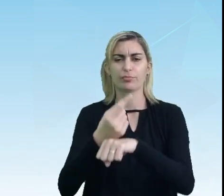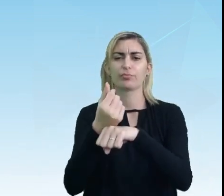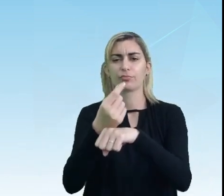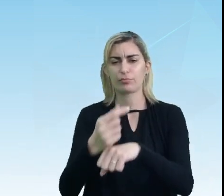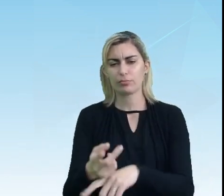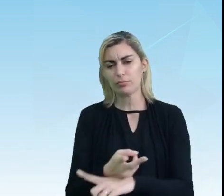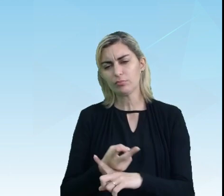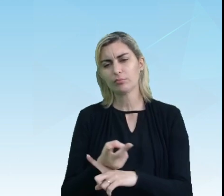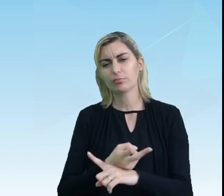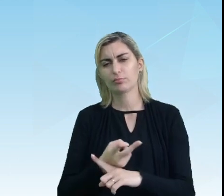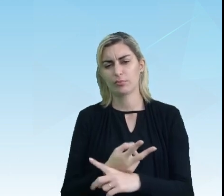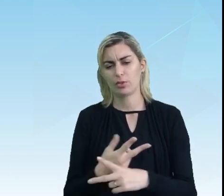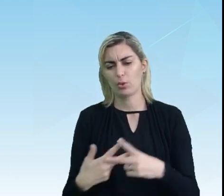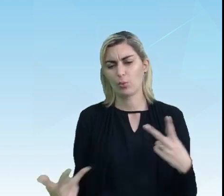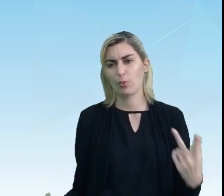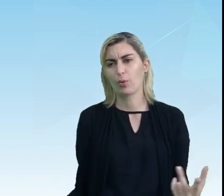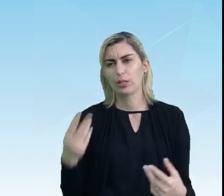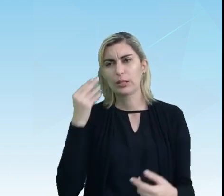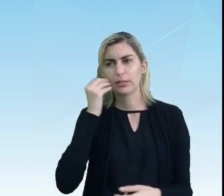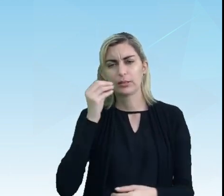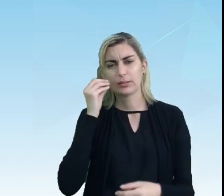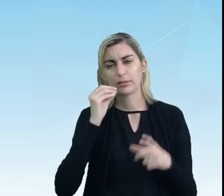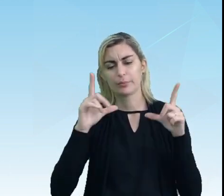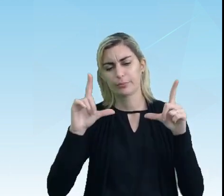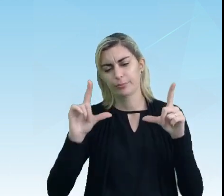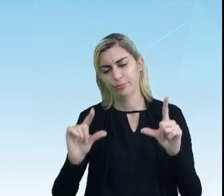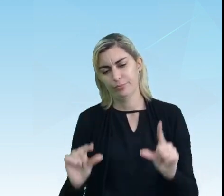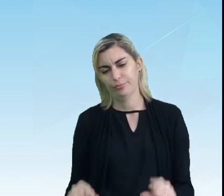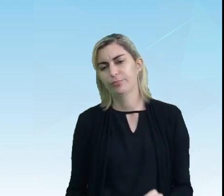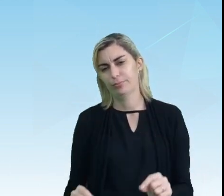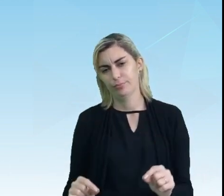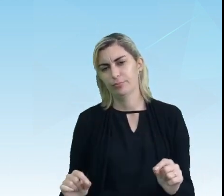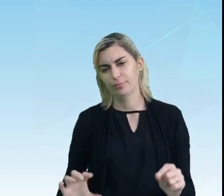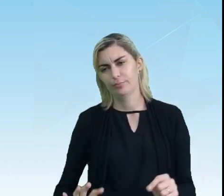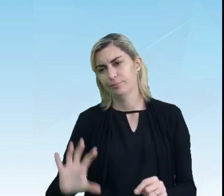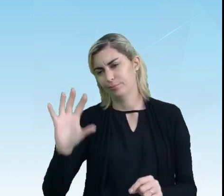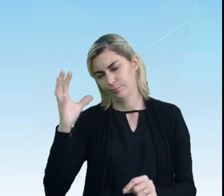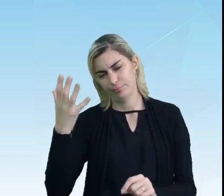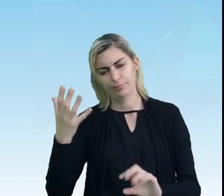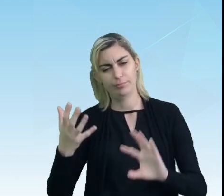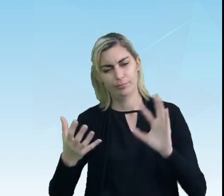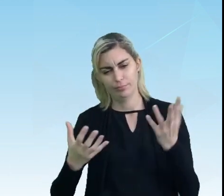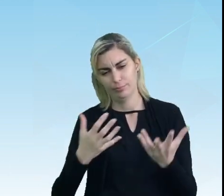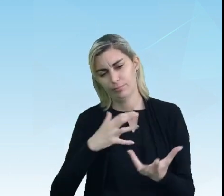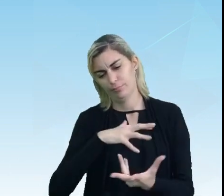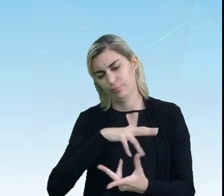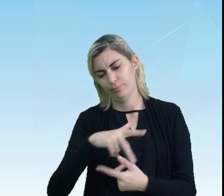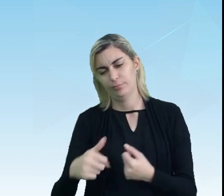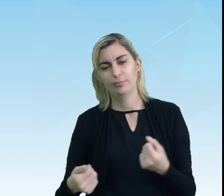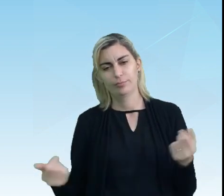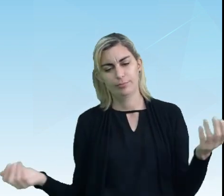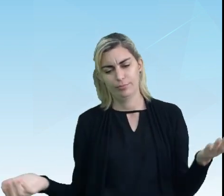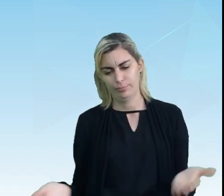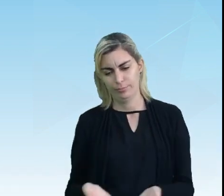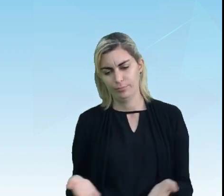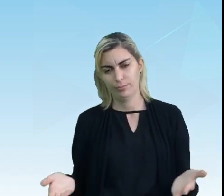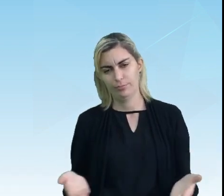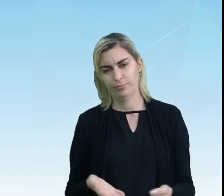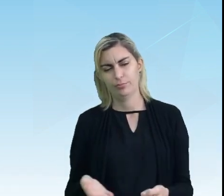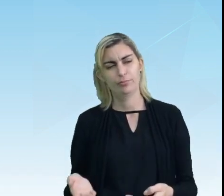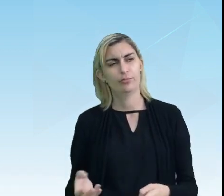não procurar coisas para tentar amenizar a situação do meio ambiente hoje atual.